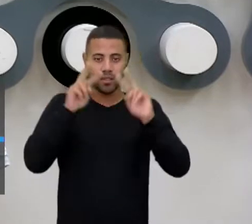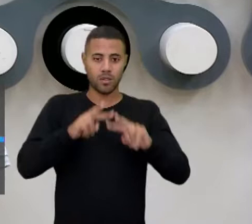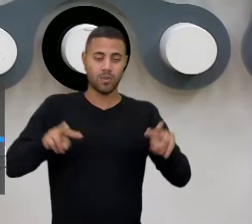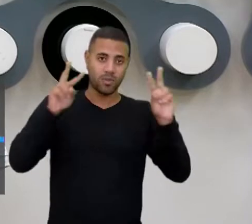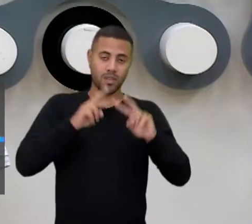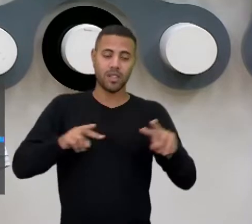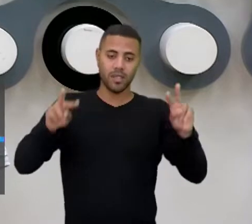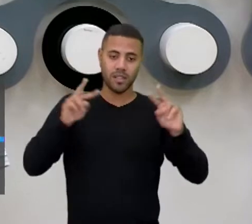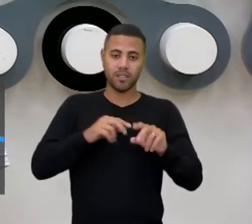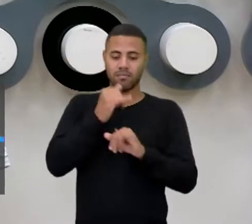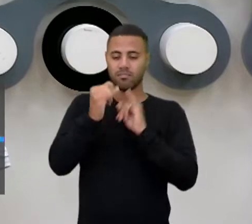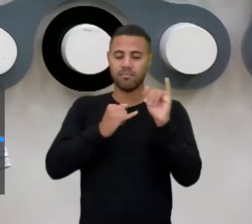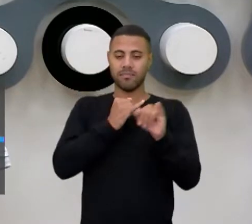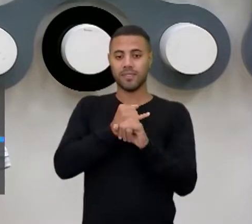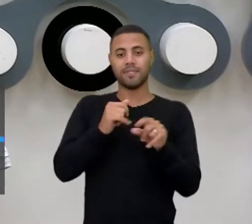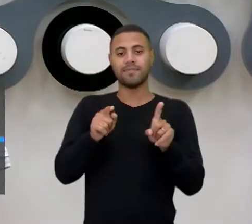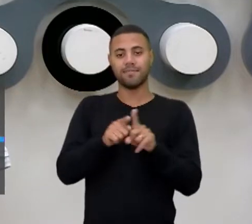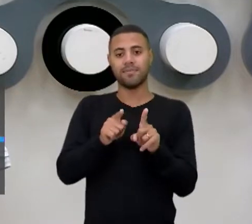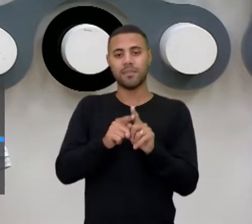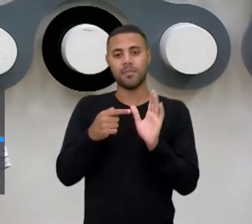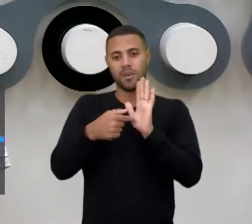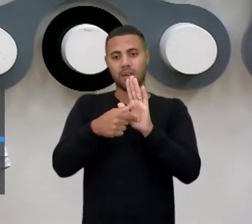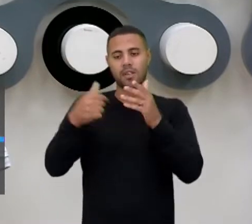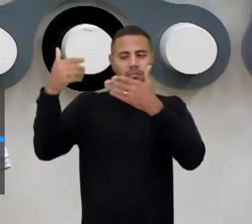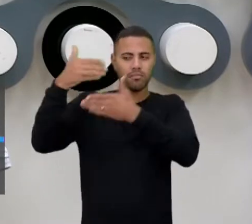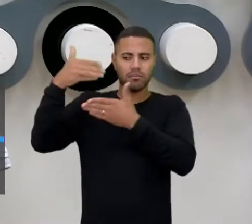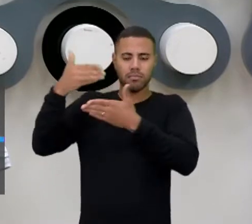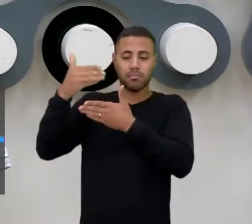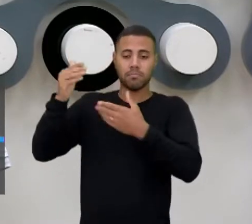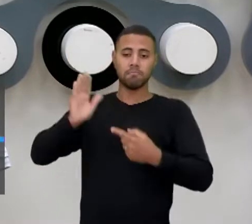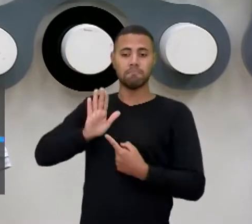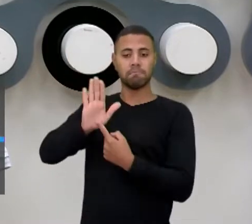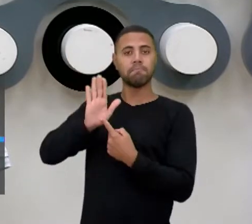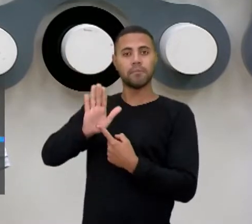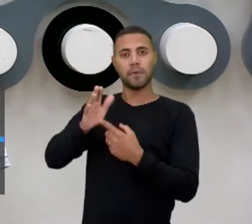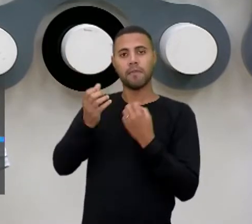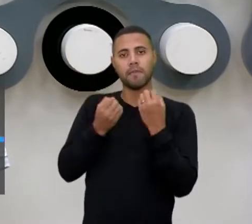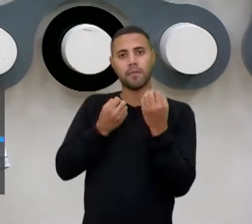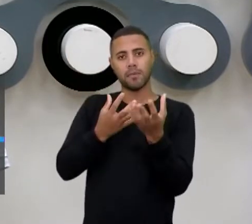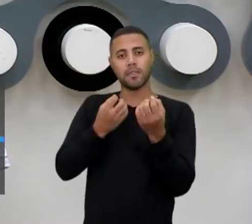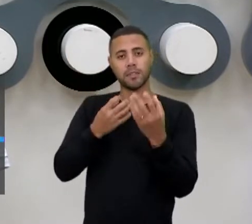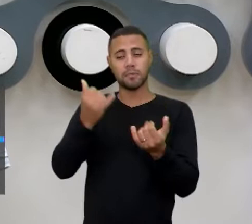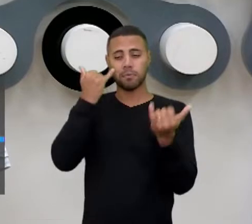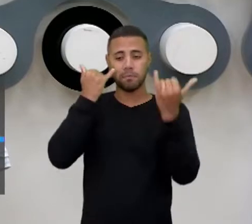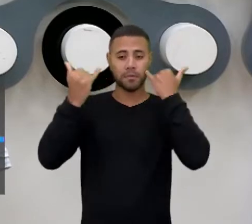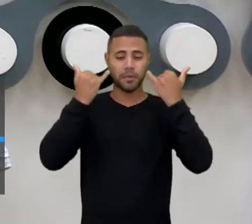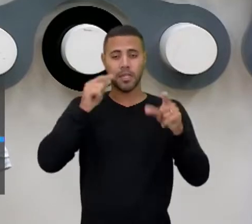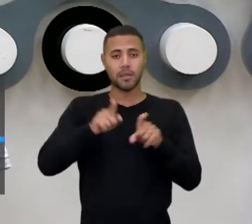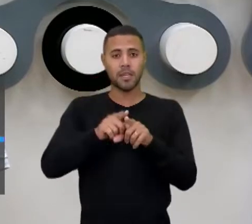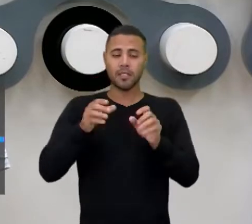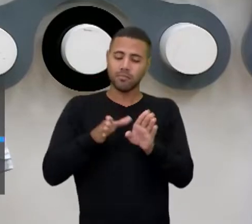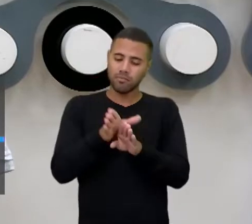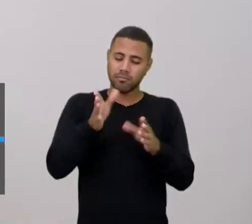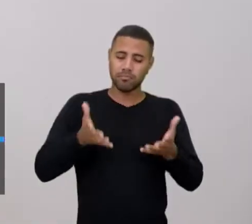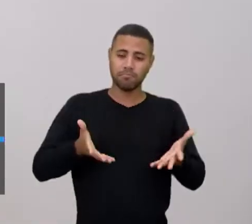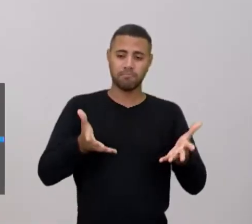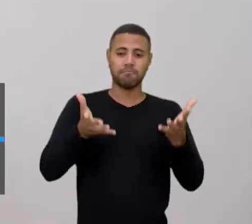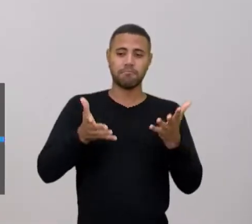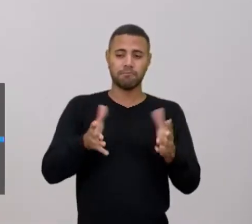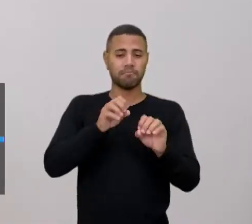vai criando aí imagens, vai trazendo informações, vai te direcionando. Perfil,